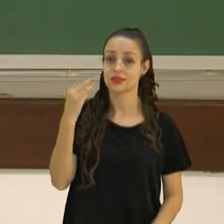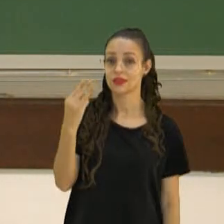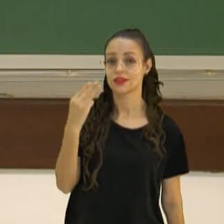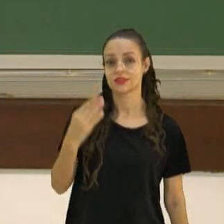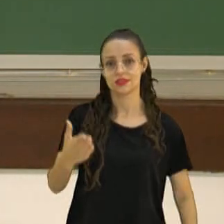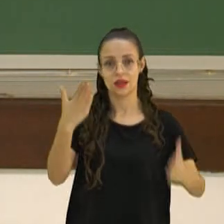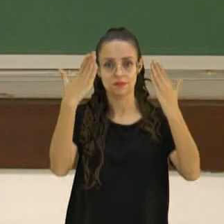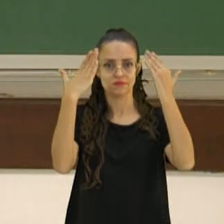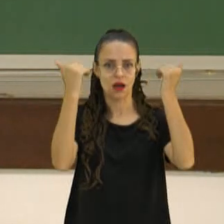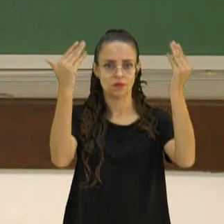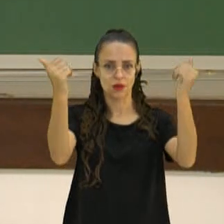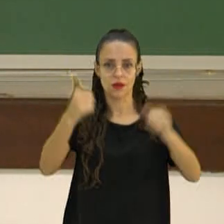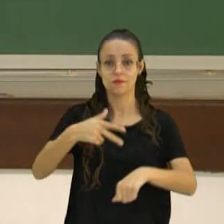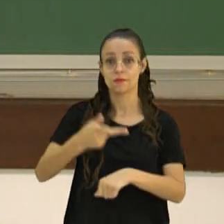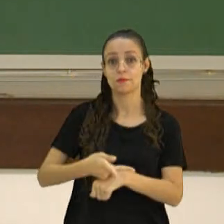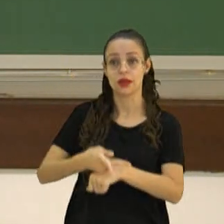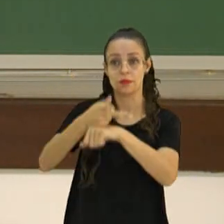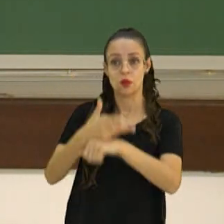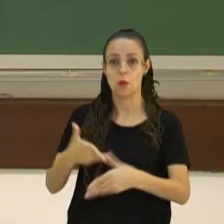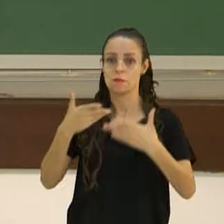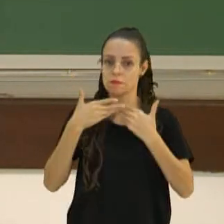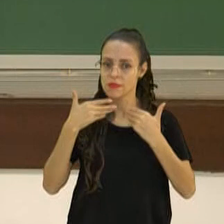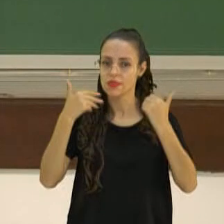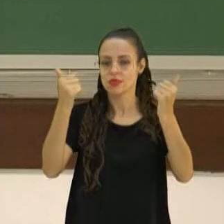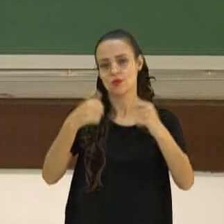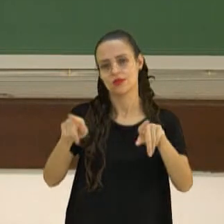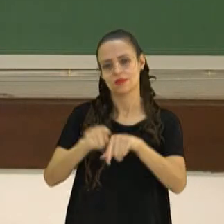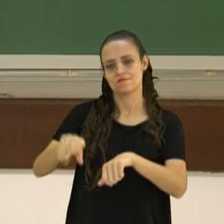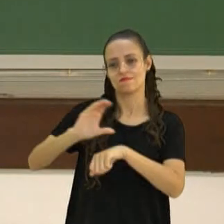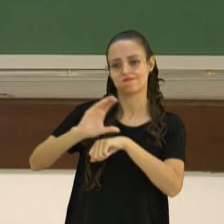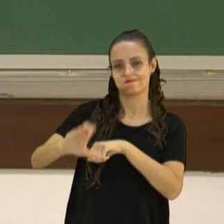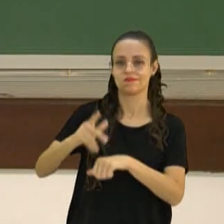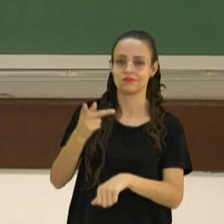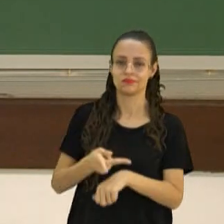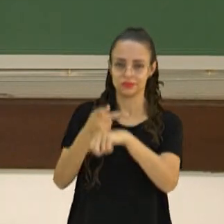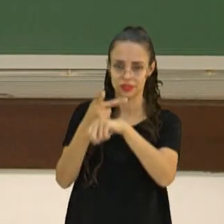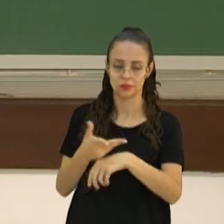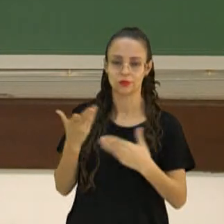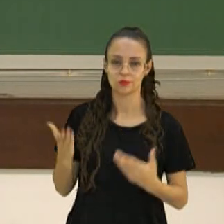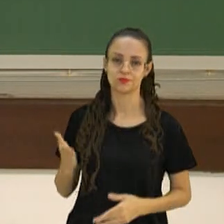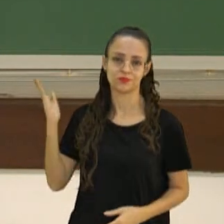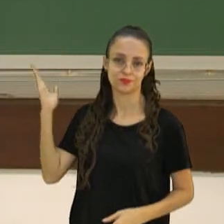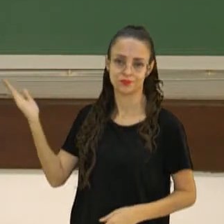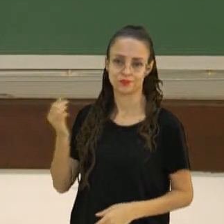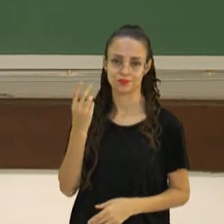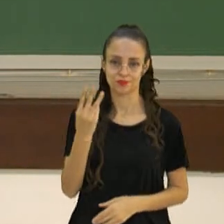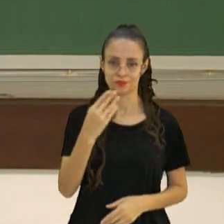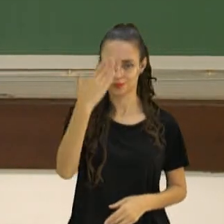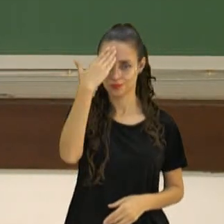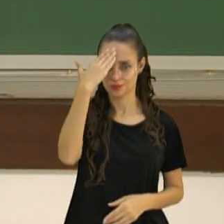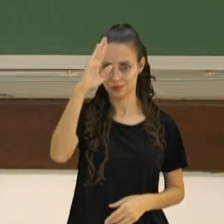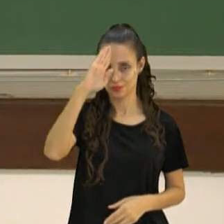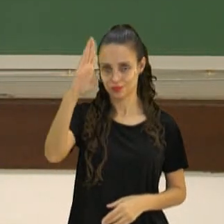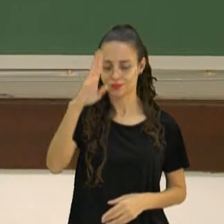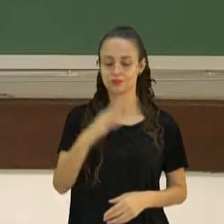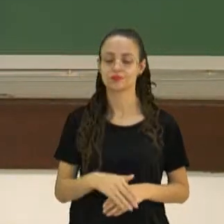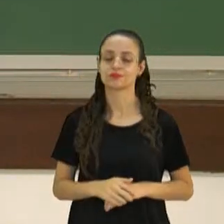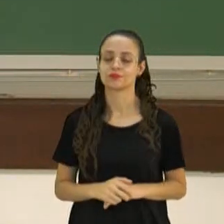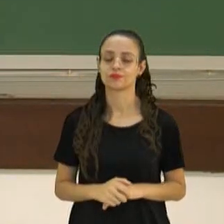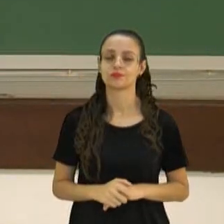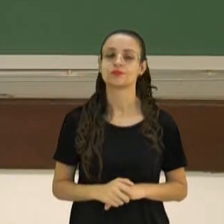maior quantia de recursos, né, utilizados o UFC, o Bellator e a World Series, né? São as